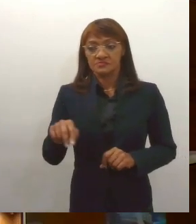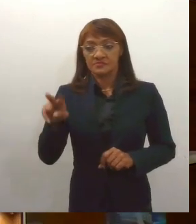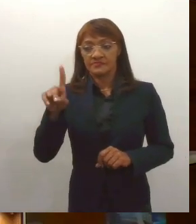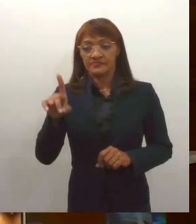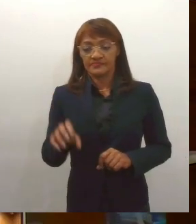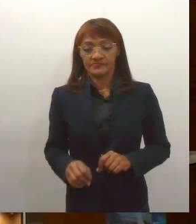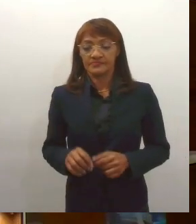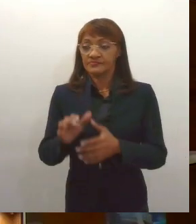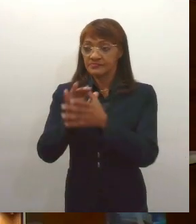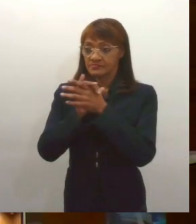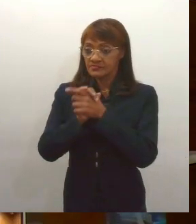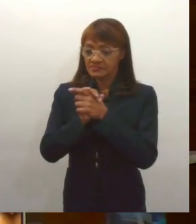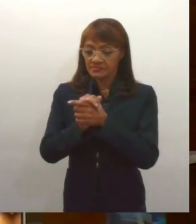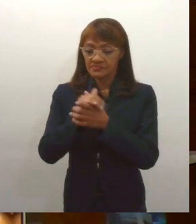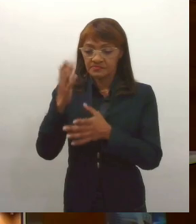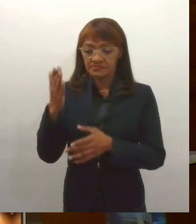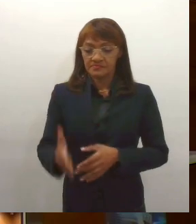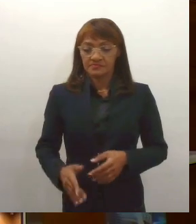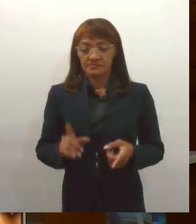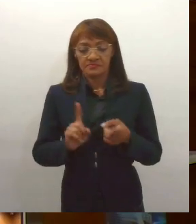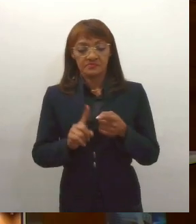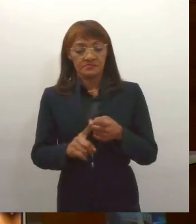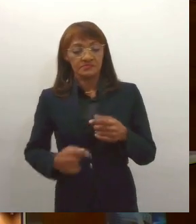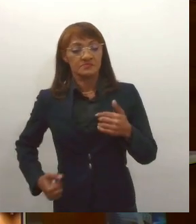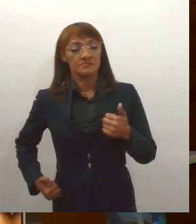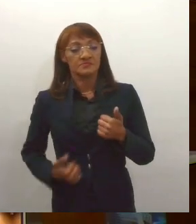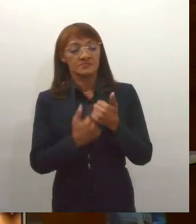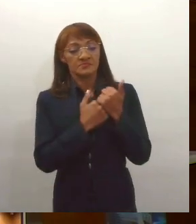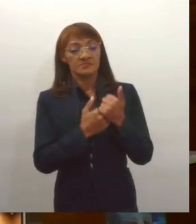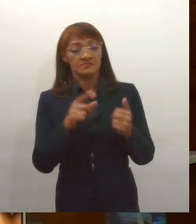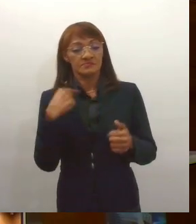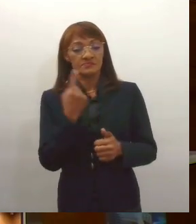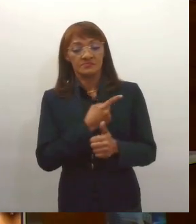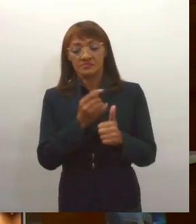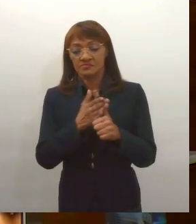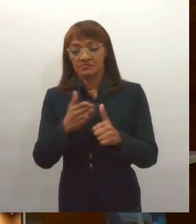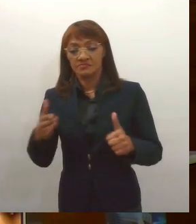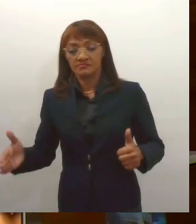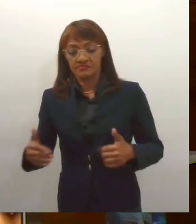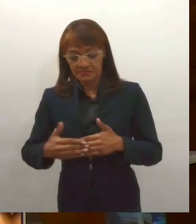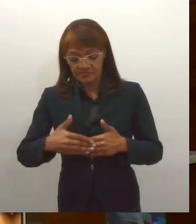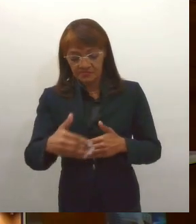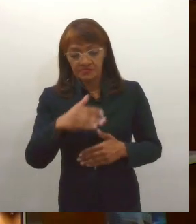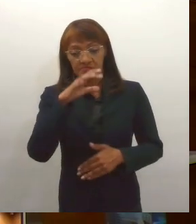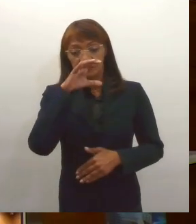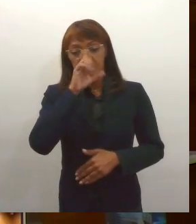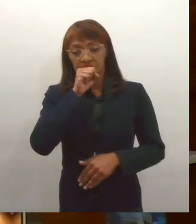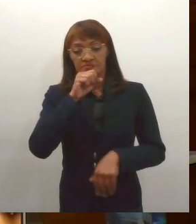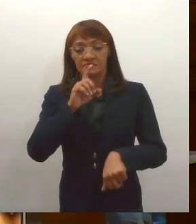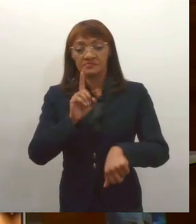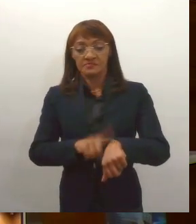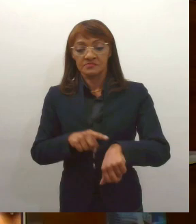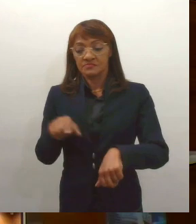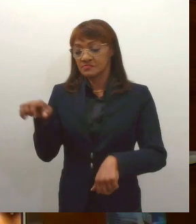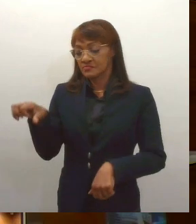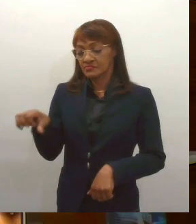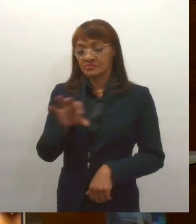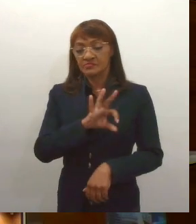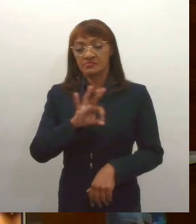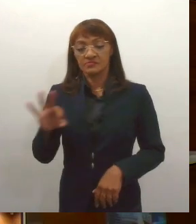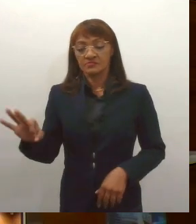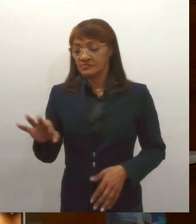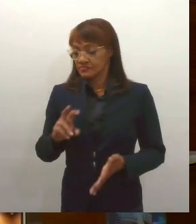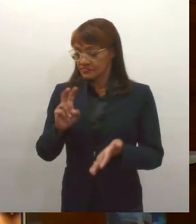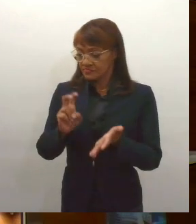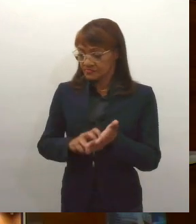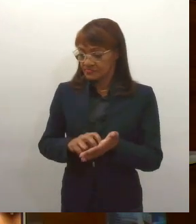apoio da nossa mandata e no próximo sábado a partir das 9 horas da manhã estarei lá no sindicato